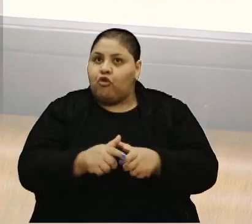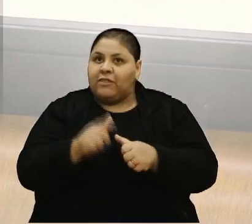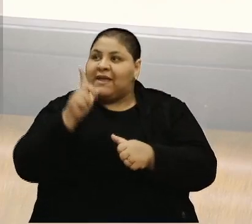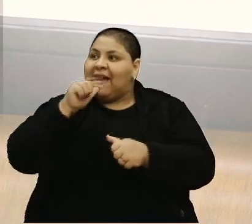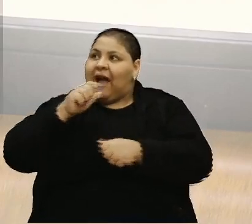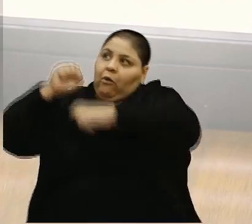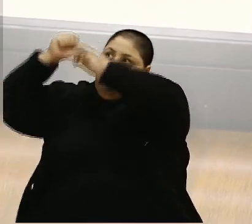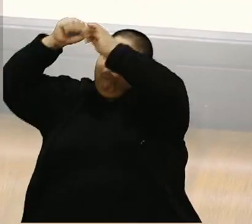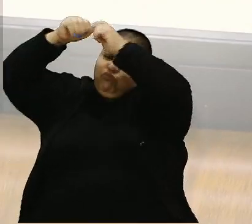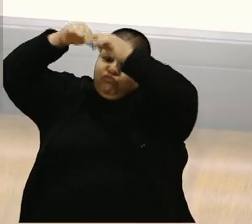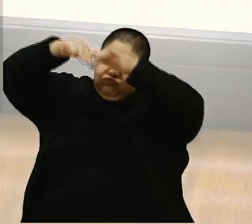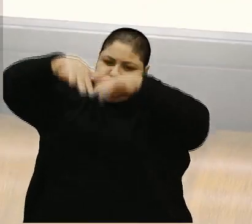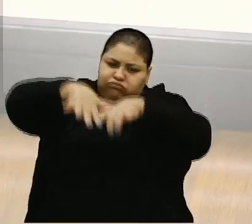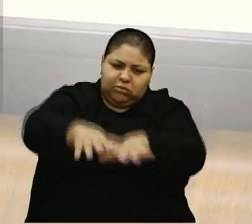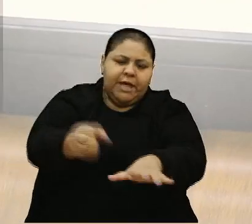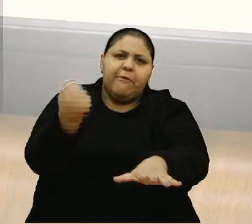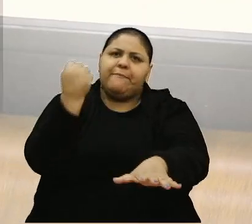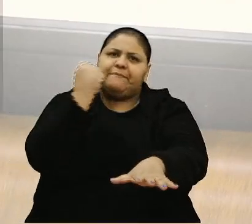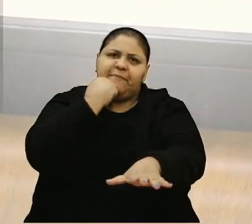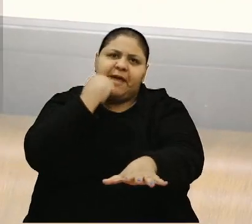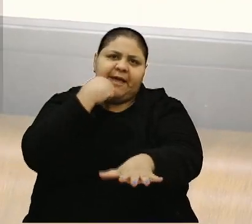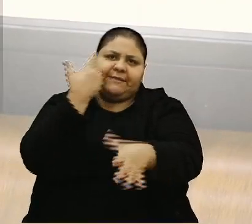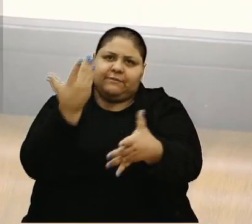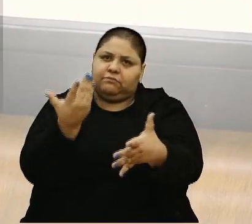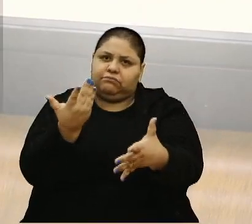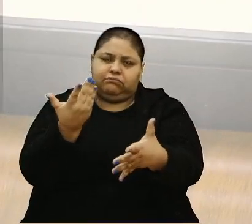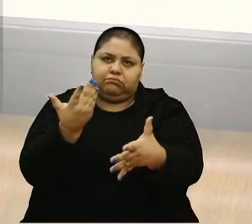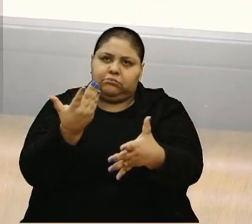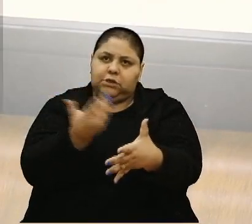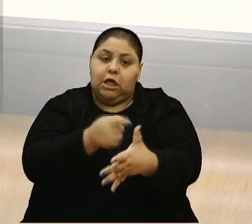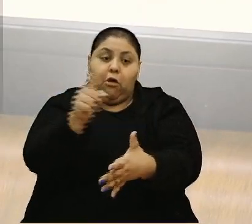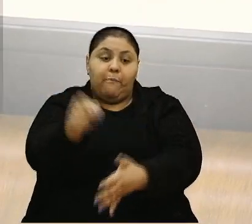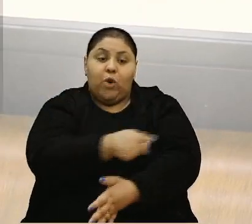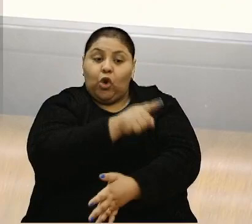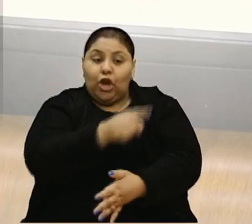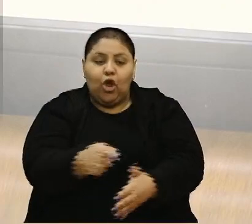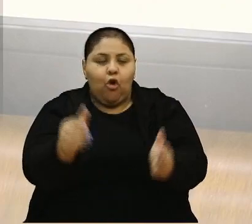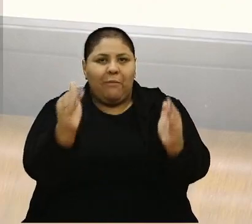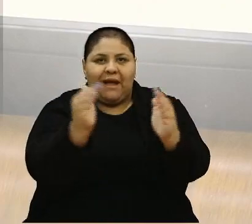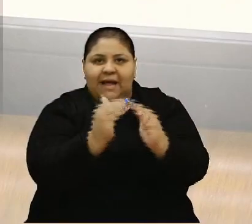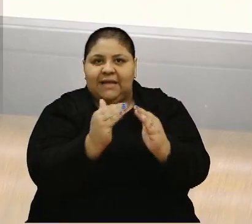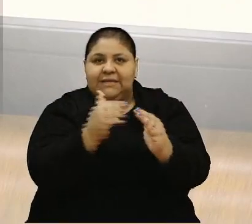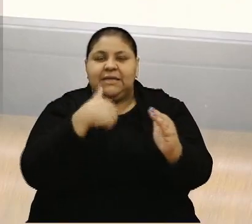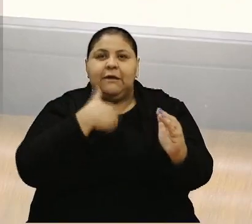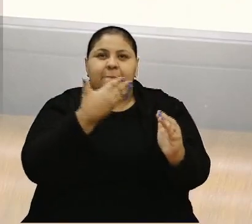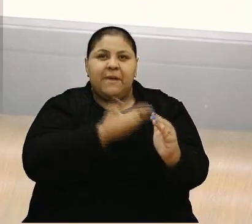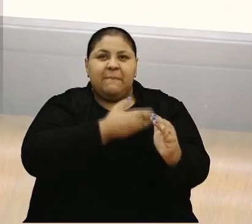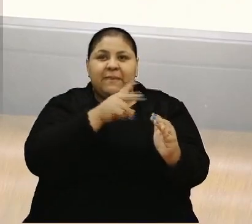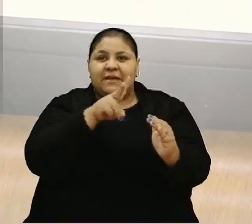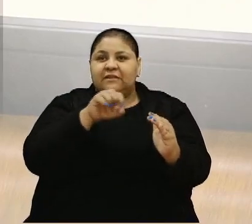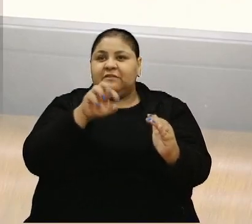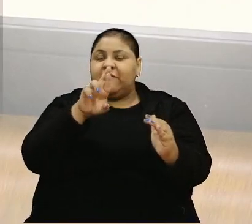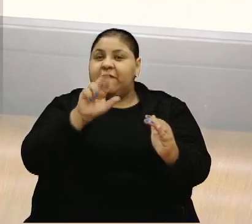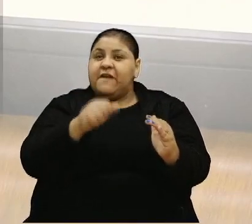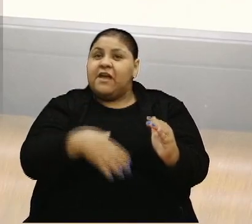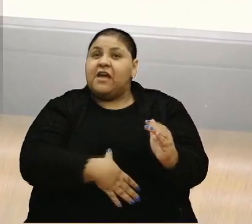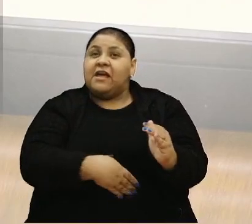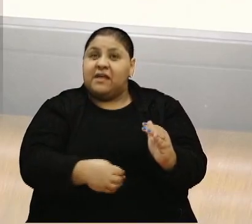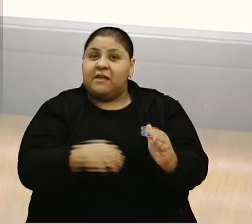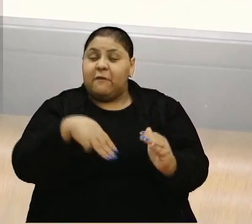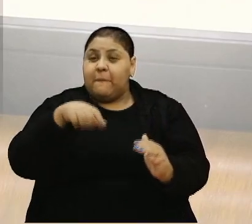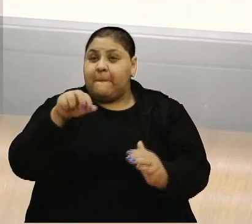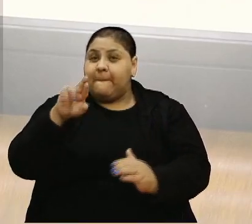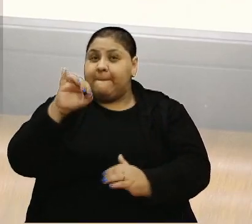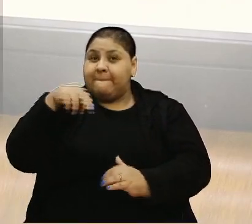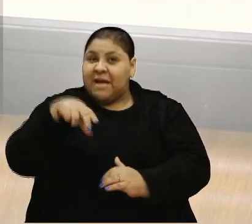descer, trazendo pedras, enfim, interditou uma casa. Tem a minha amiga Vera e a filha dela, que é a Marina, que